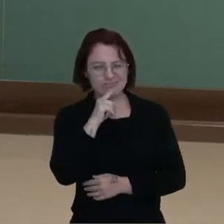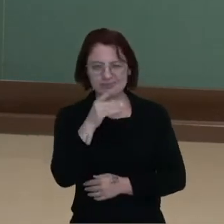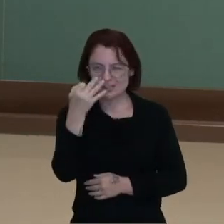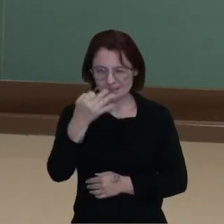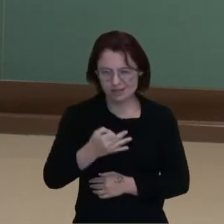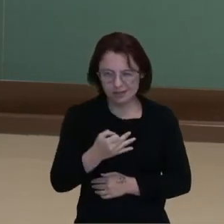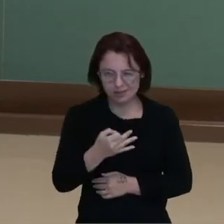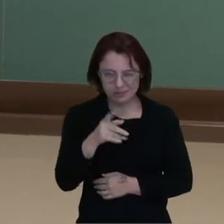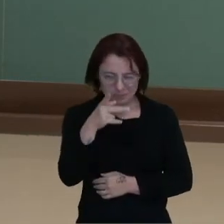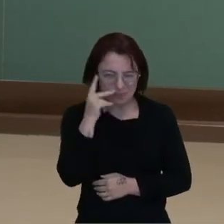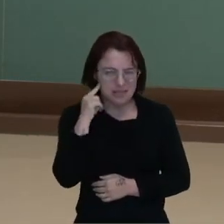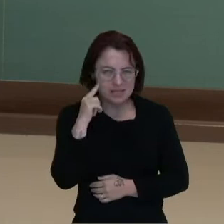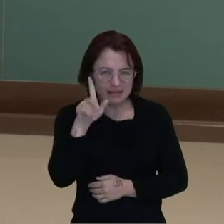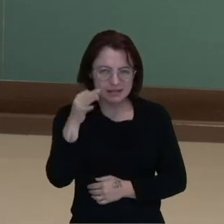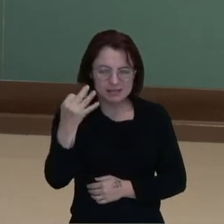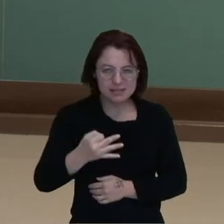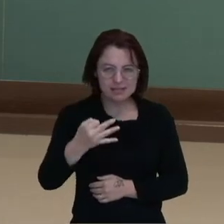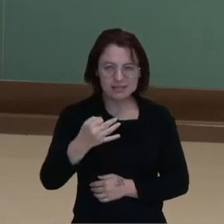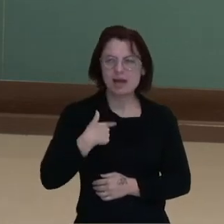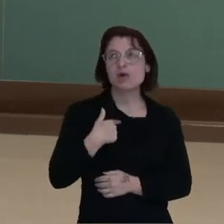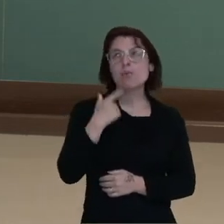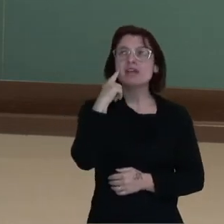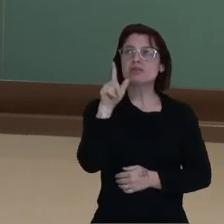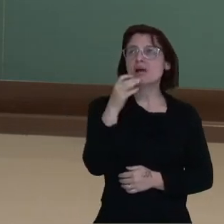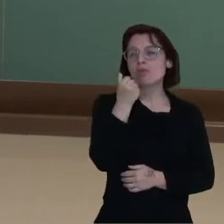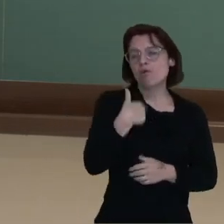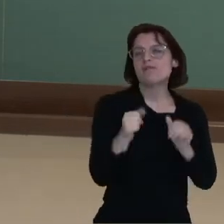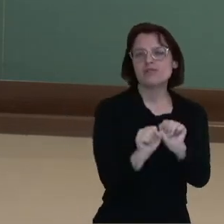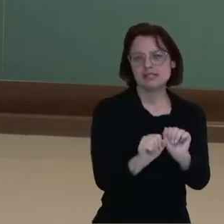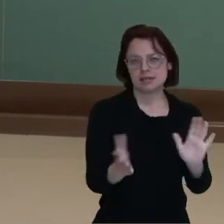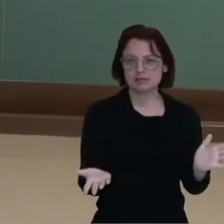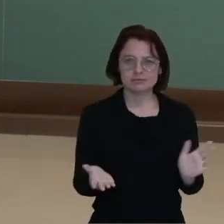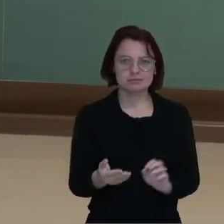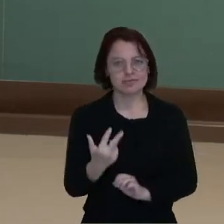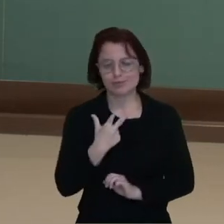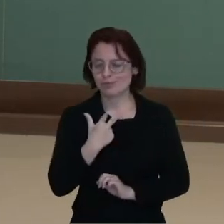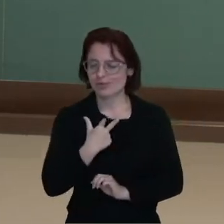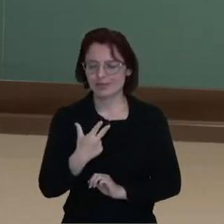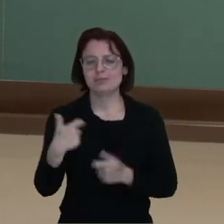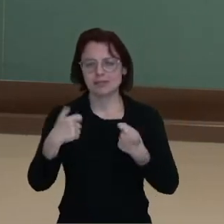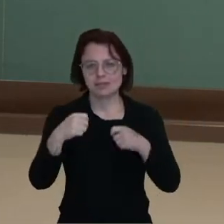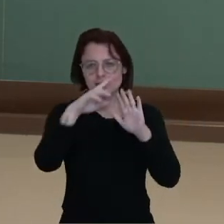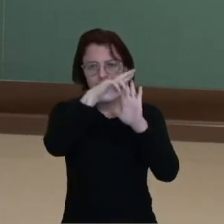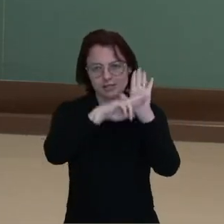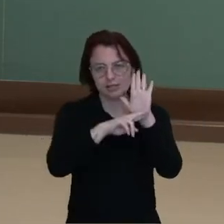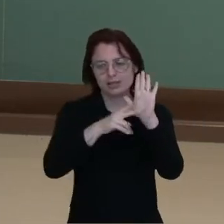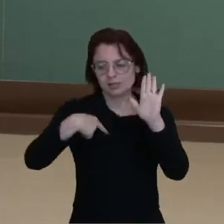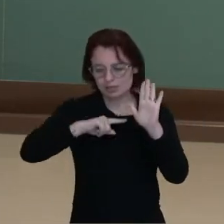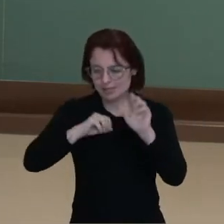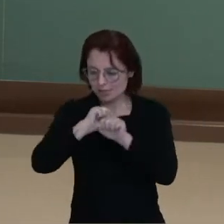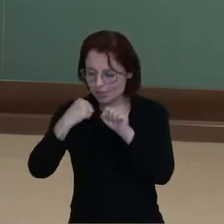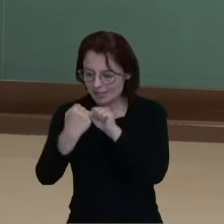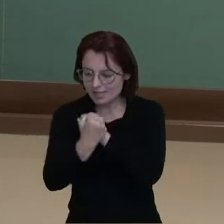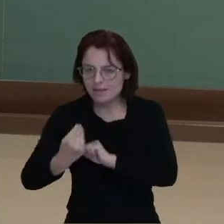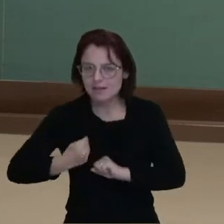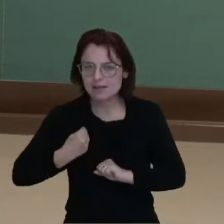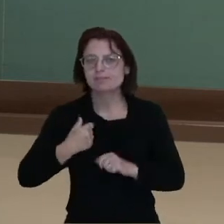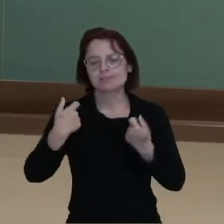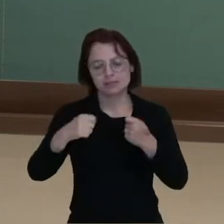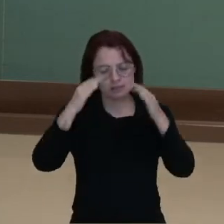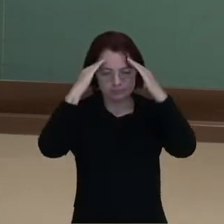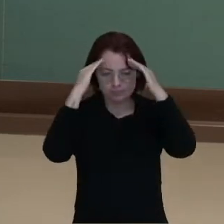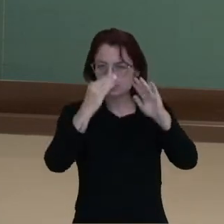só o que quer, né? Só o que acha bom e certo ali na hora? É claro que não, né? Para viver em sociedade, a gente precisa